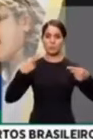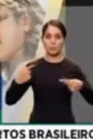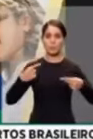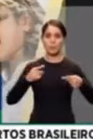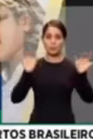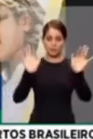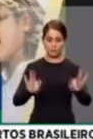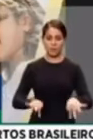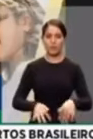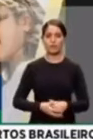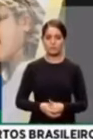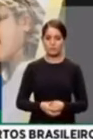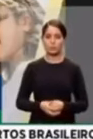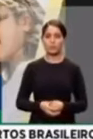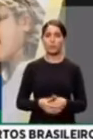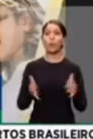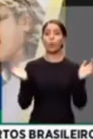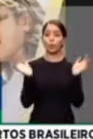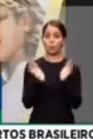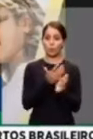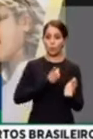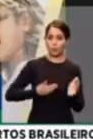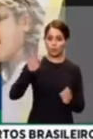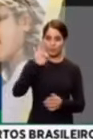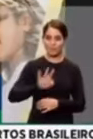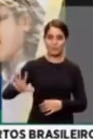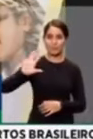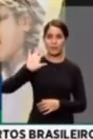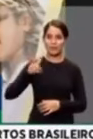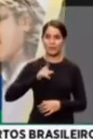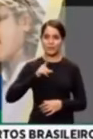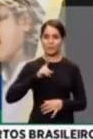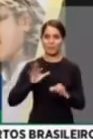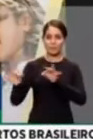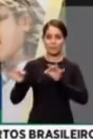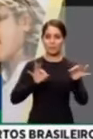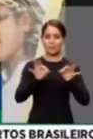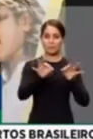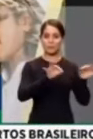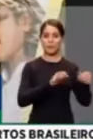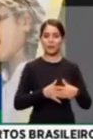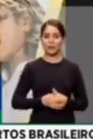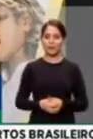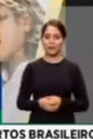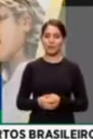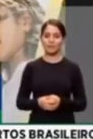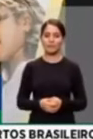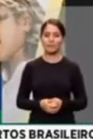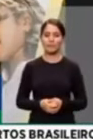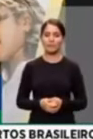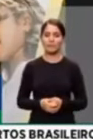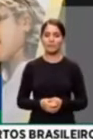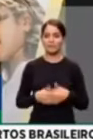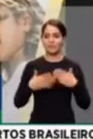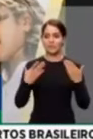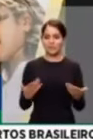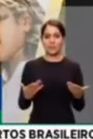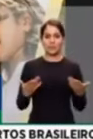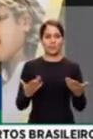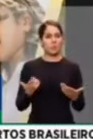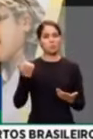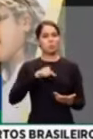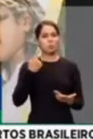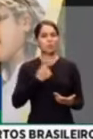já empacotou o Congresso desse PL da cabotagem, não ouviu as denúncias que foram feitas, não ouviu